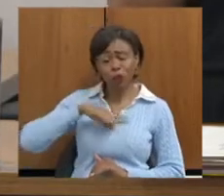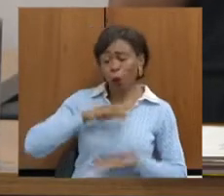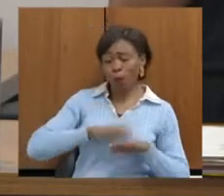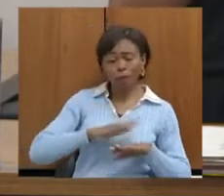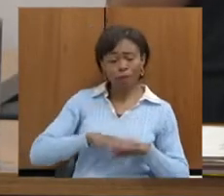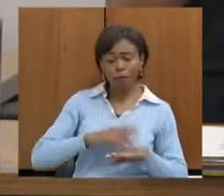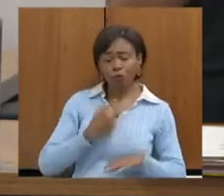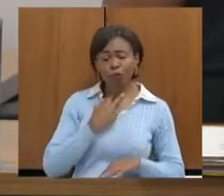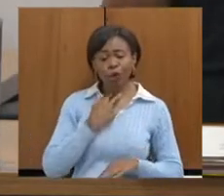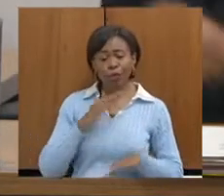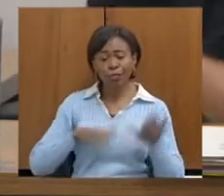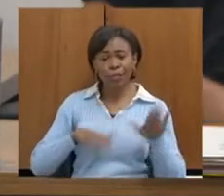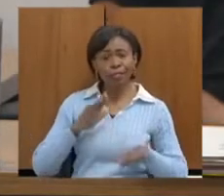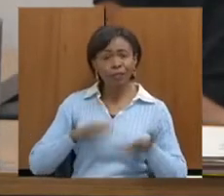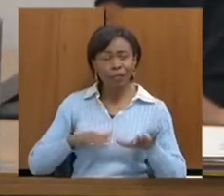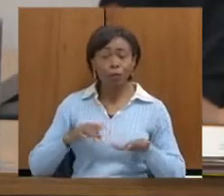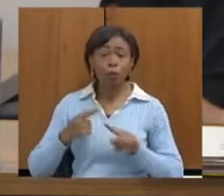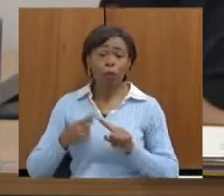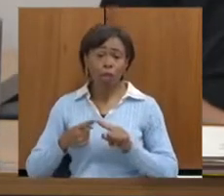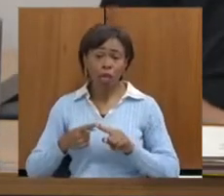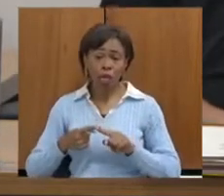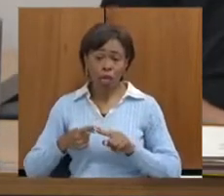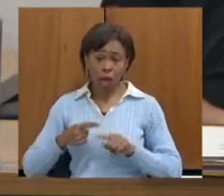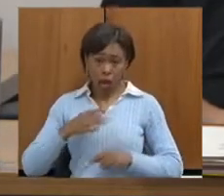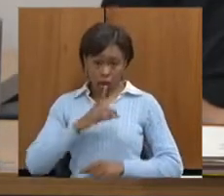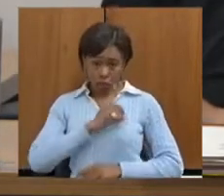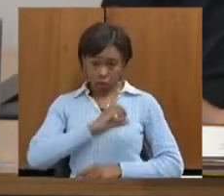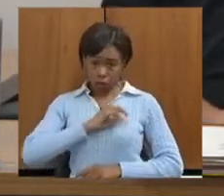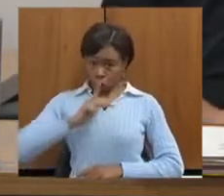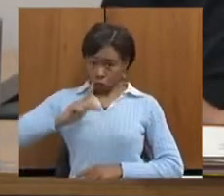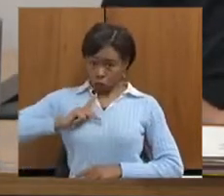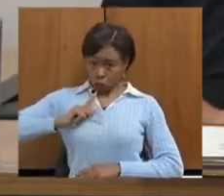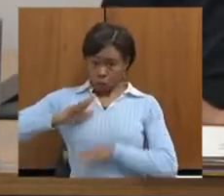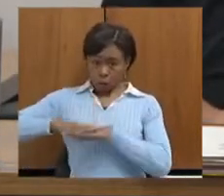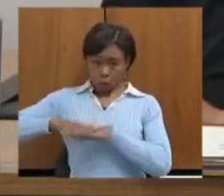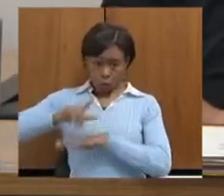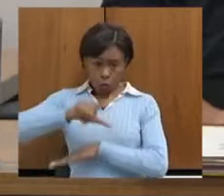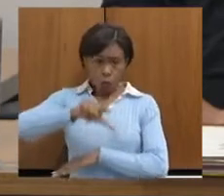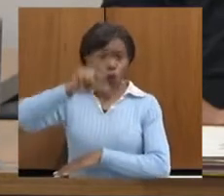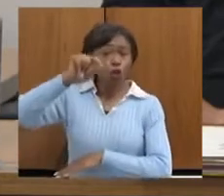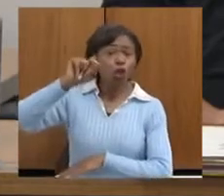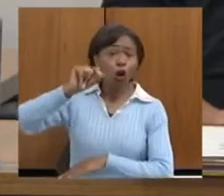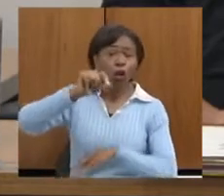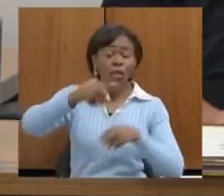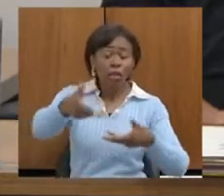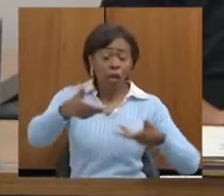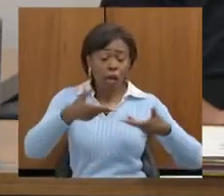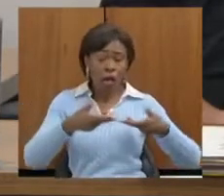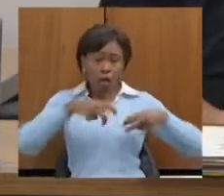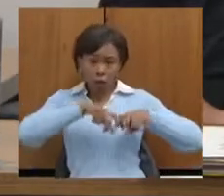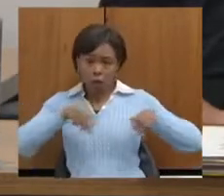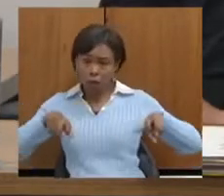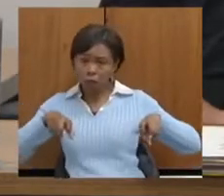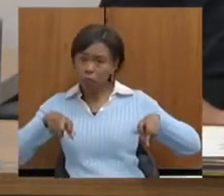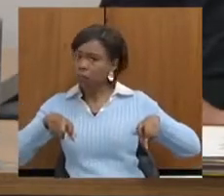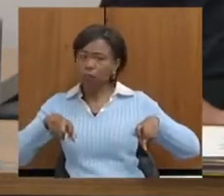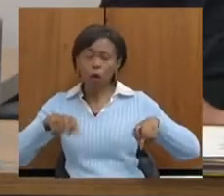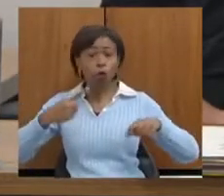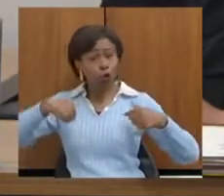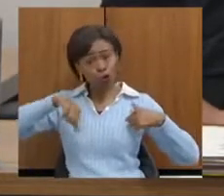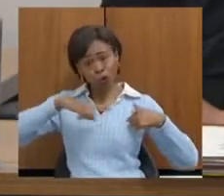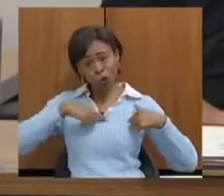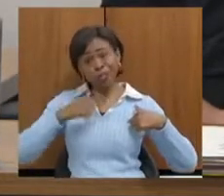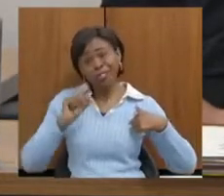as defensorias que escolhem quem vai estar na mesa pelo contrário Nós também somos convidados nessa mesa